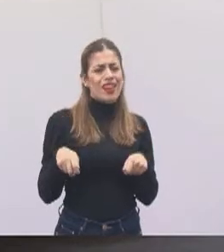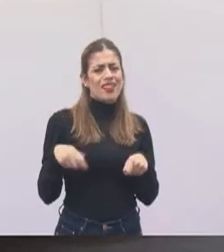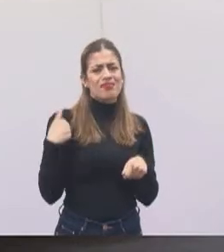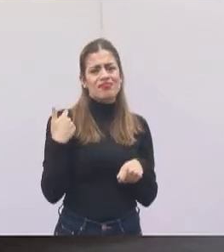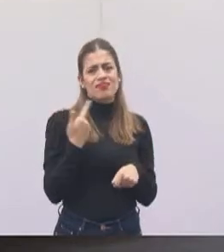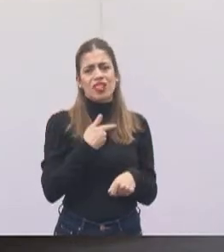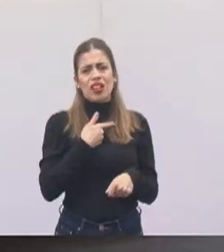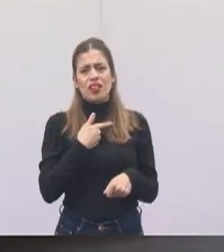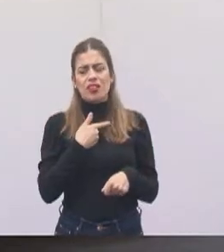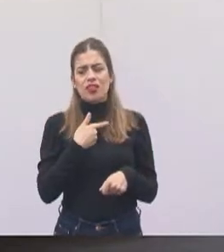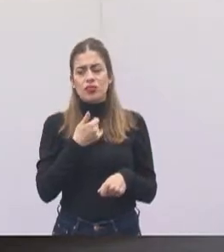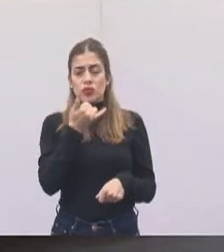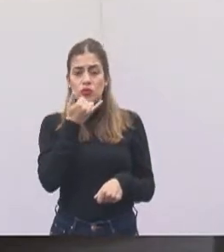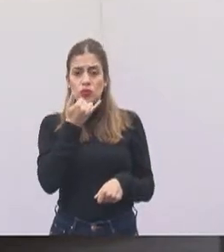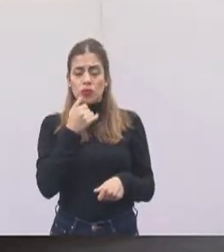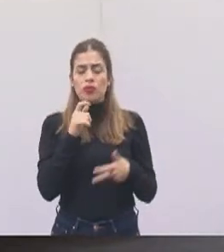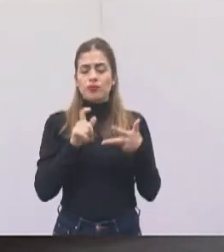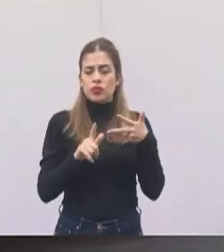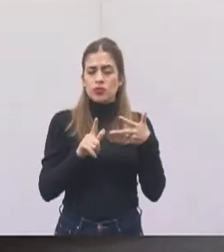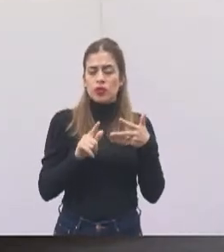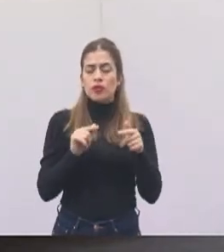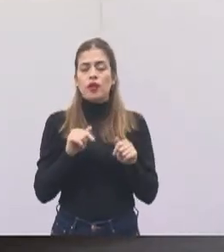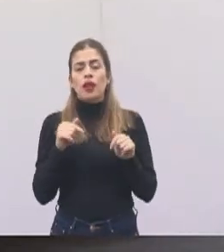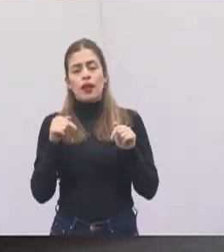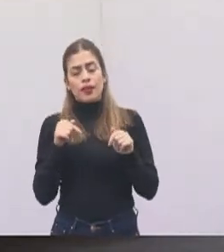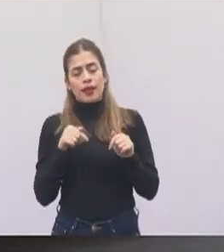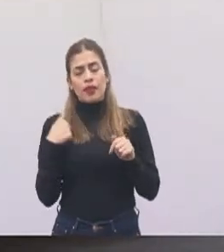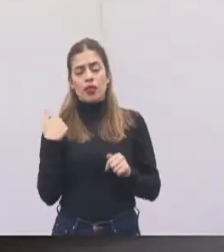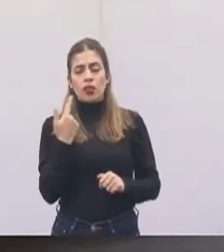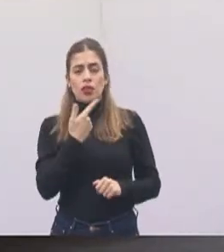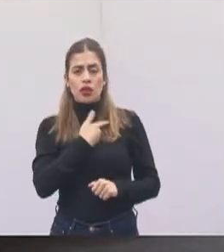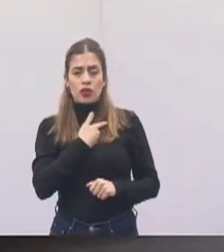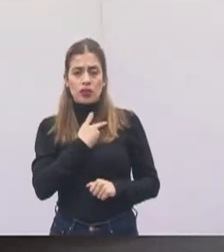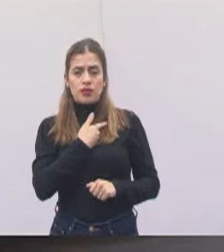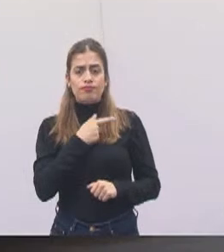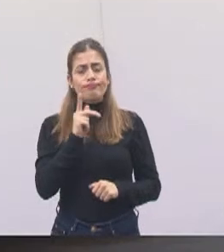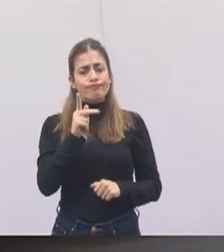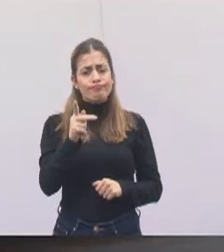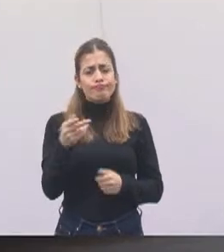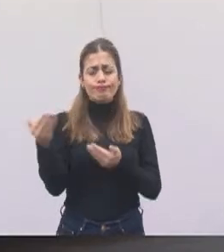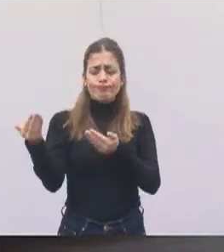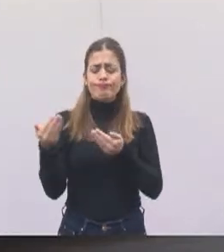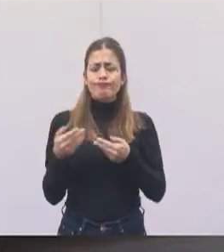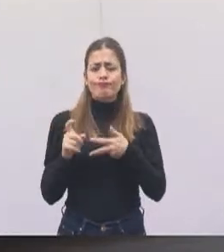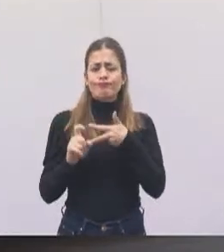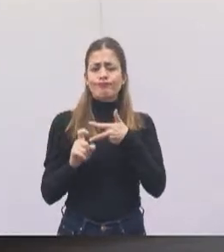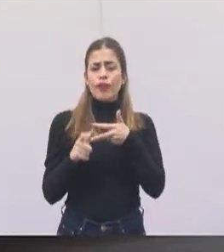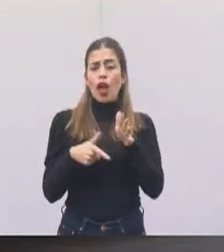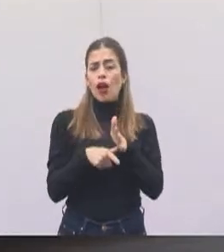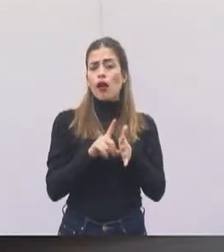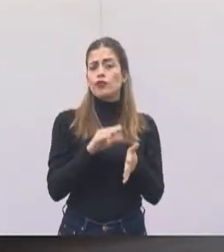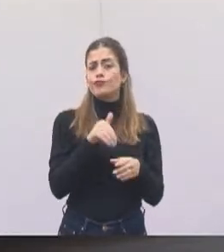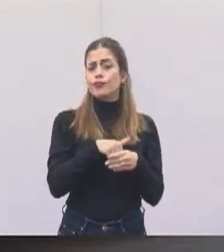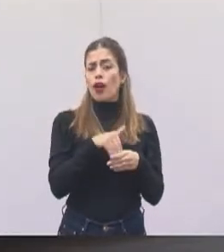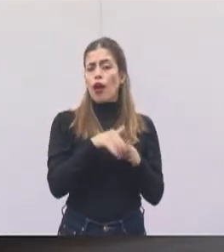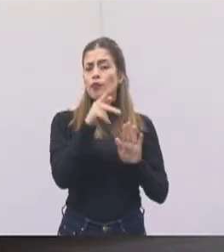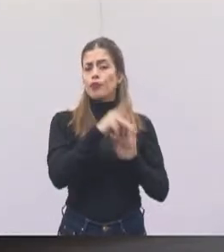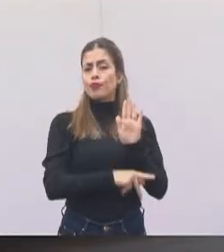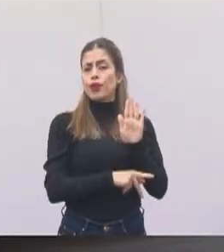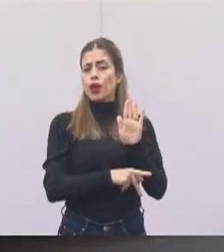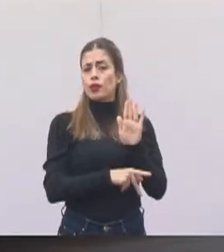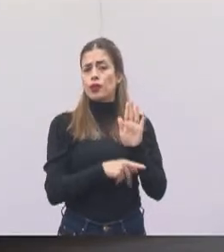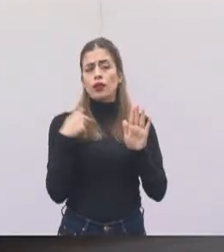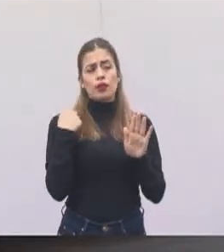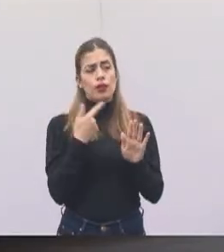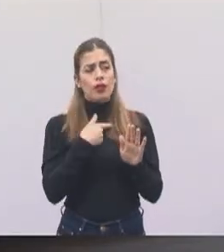aqui, legislativo, de modo aqui, a gente sempre que vier um parecer do Executivo anterior à votação do projeto, a